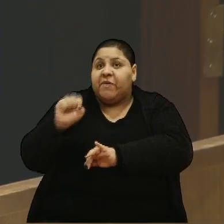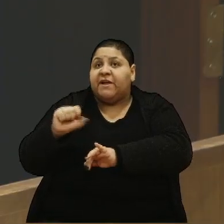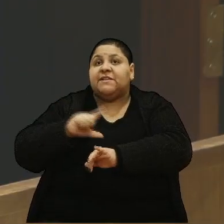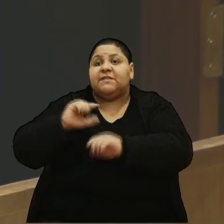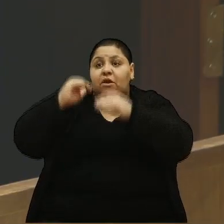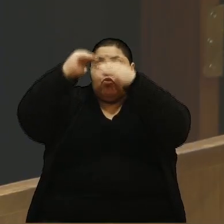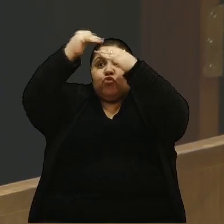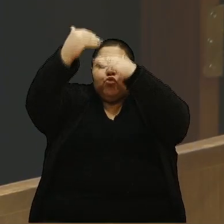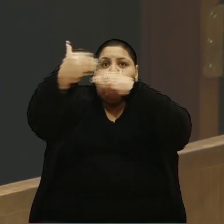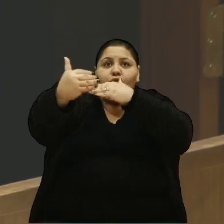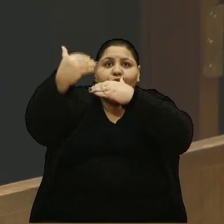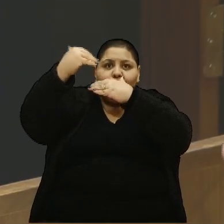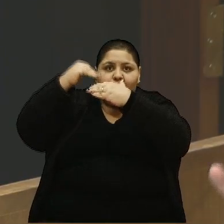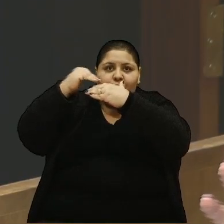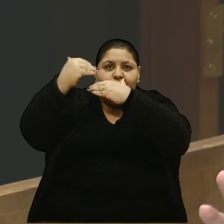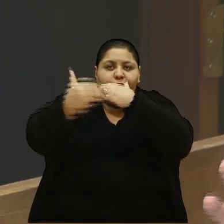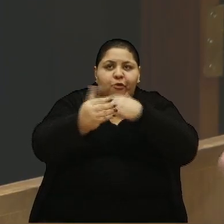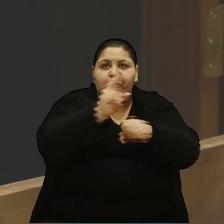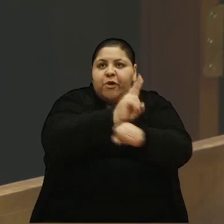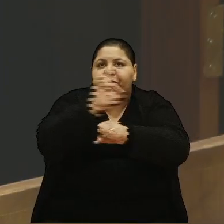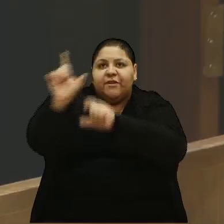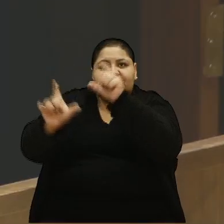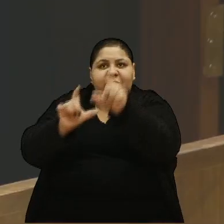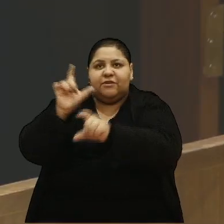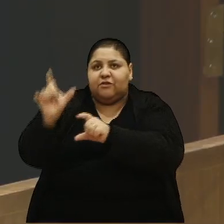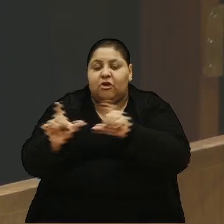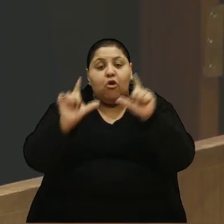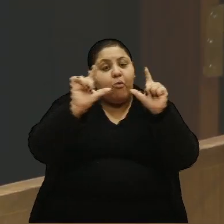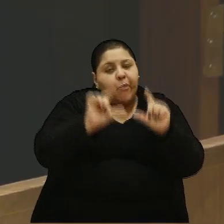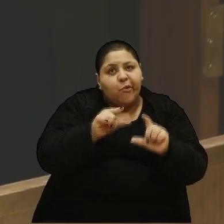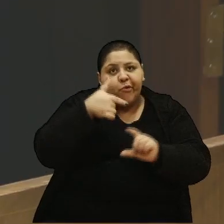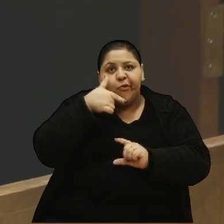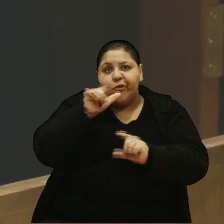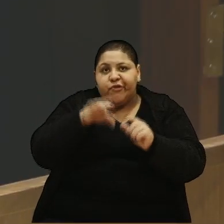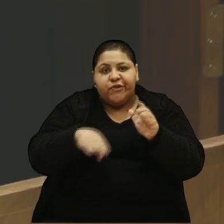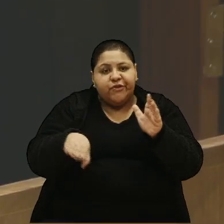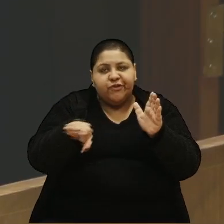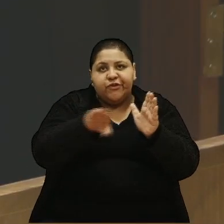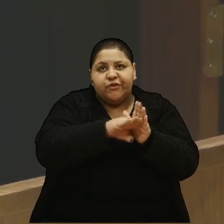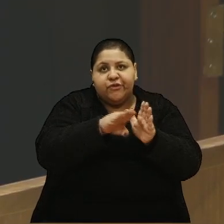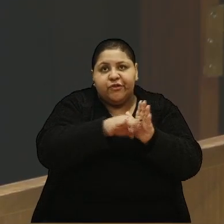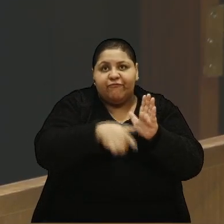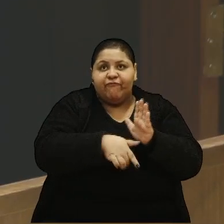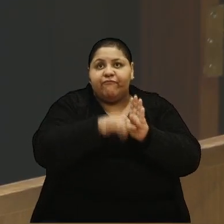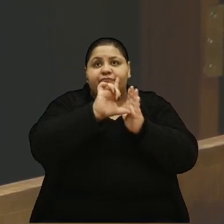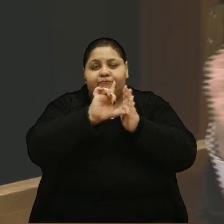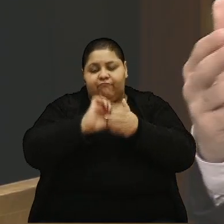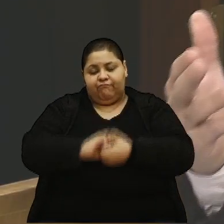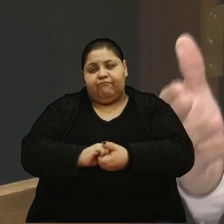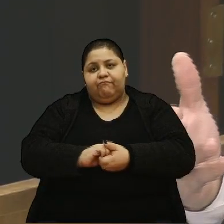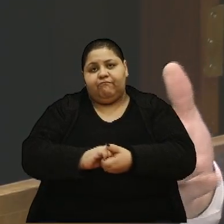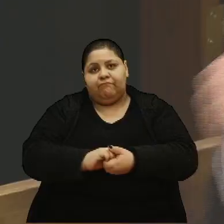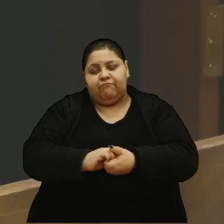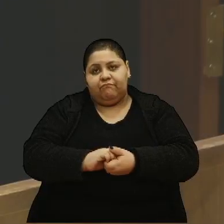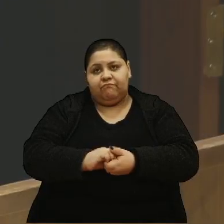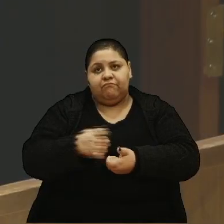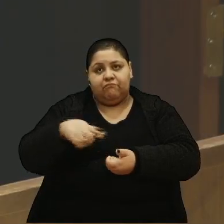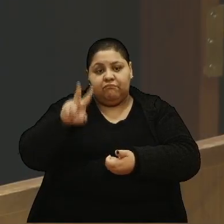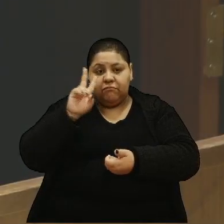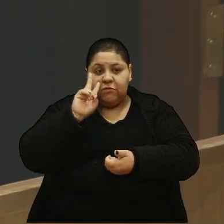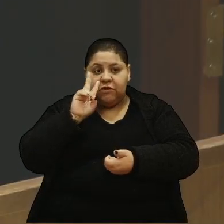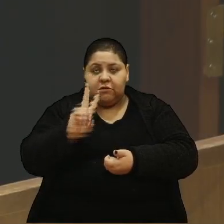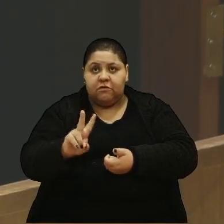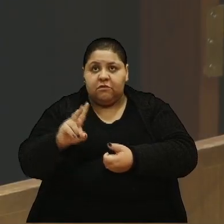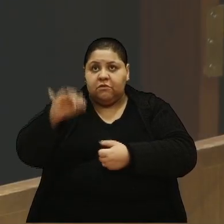para proteger. E não é toda a população, é uma parte, aqueles que conseguem chegar mais cedo. E aí nós vemos, às